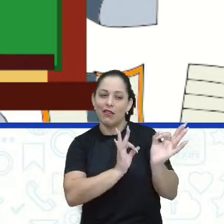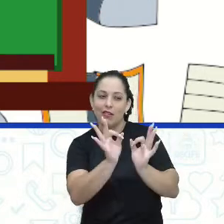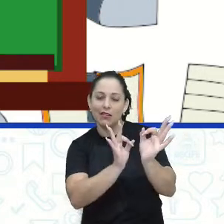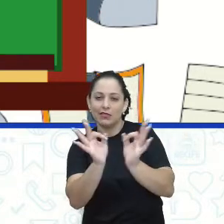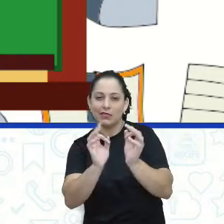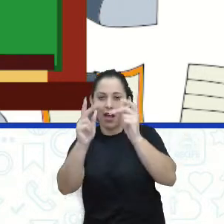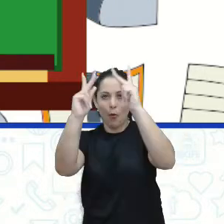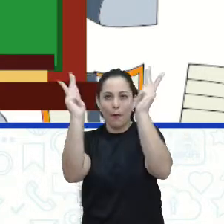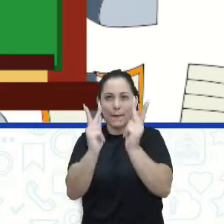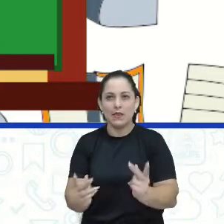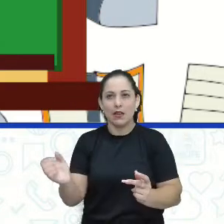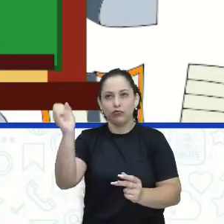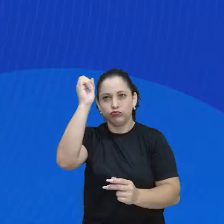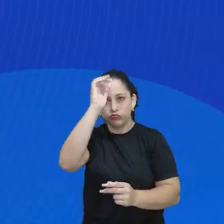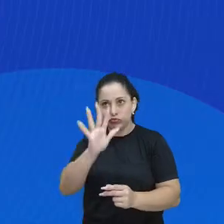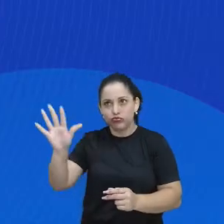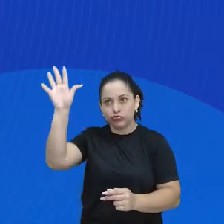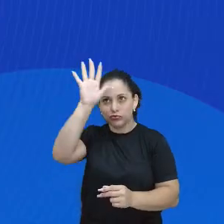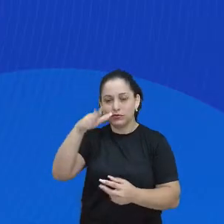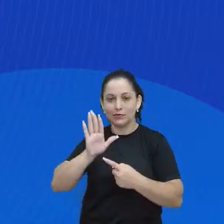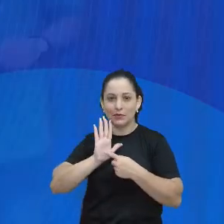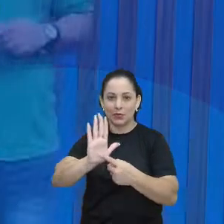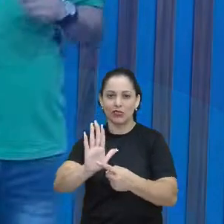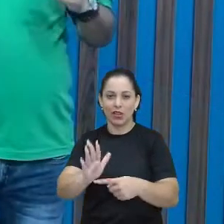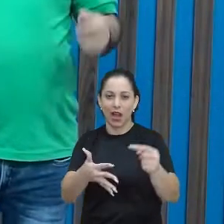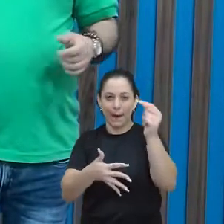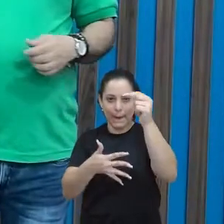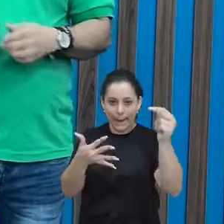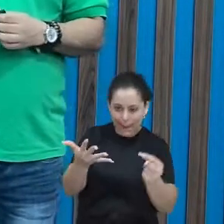um mapinha mental, certo? Apresentando aí